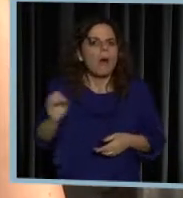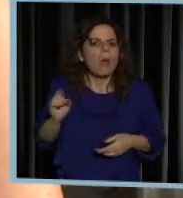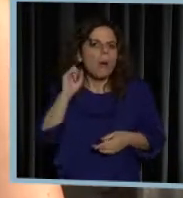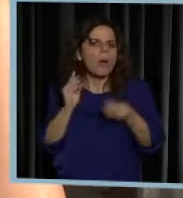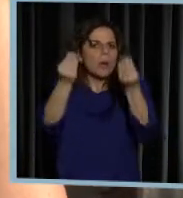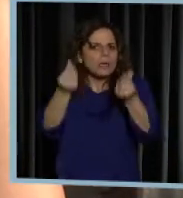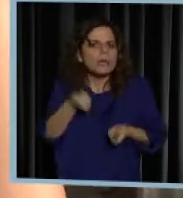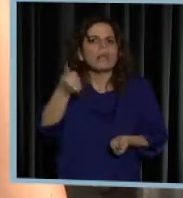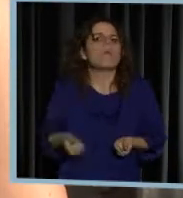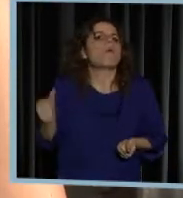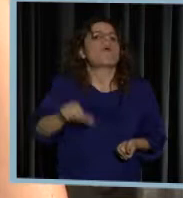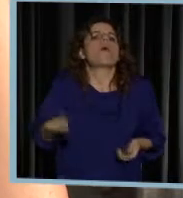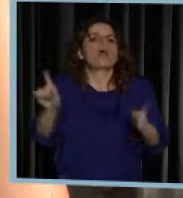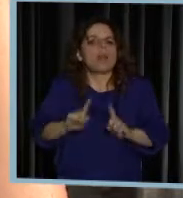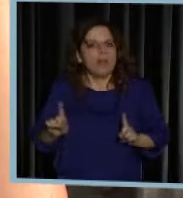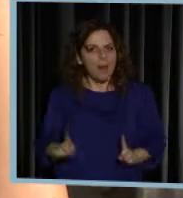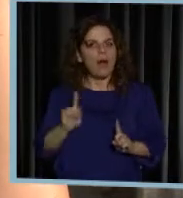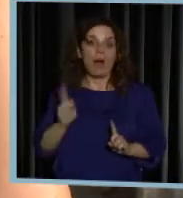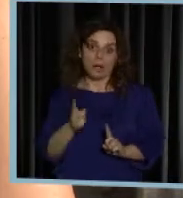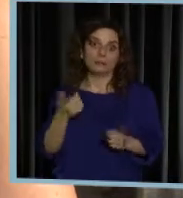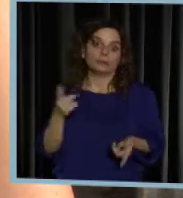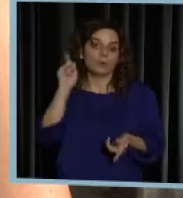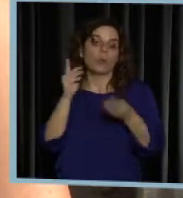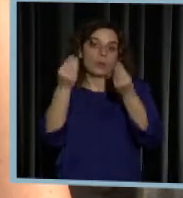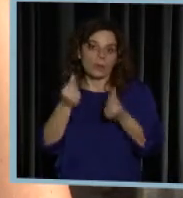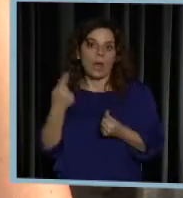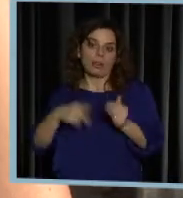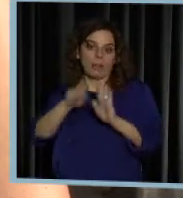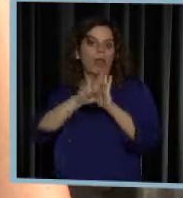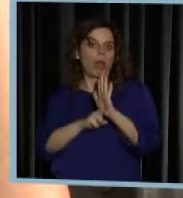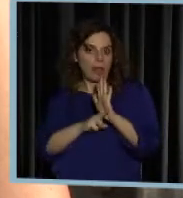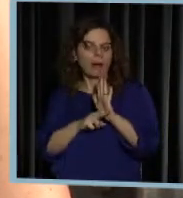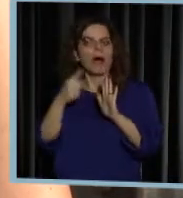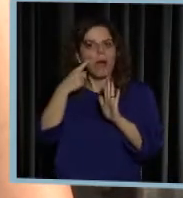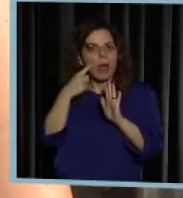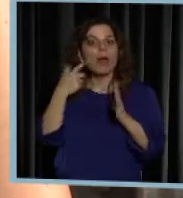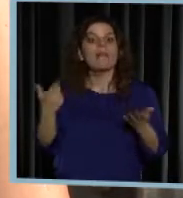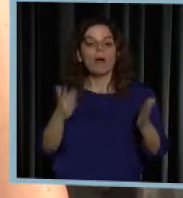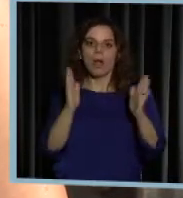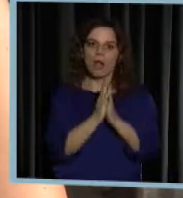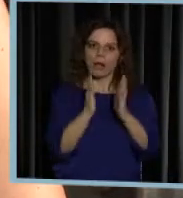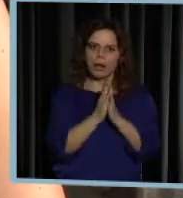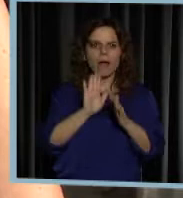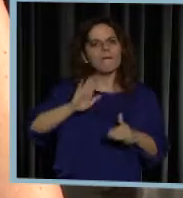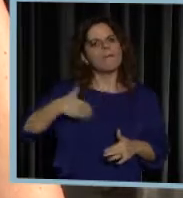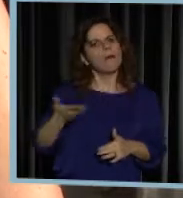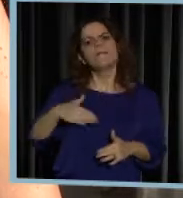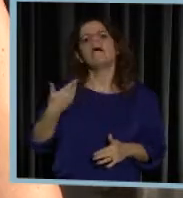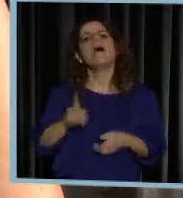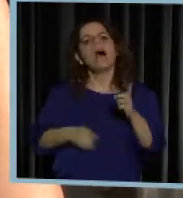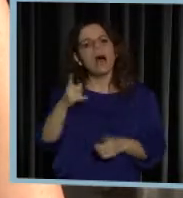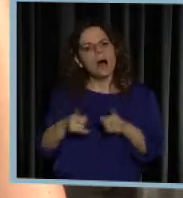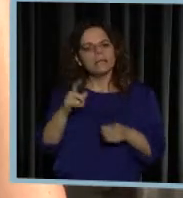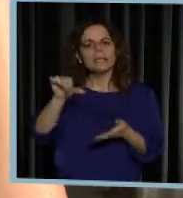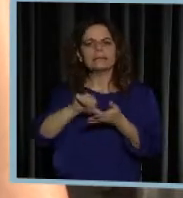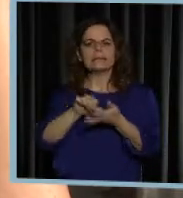de qualidade, que eram aquelas que eram aferidas, esta igreja passa a transformar-se num centro